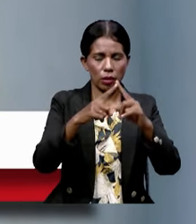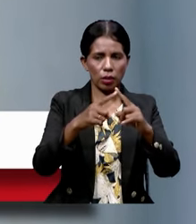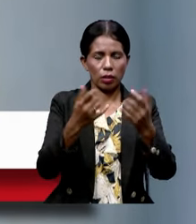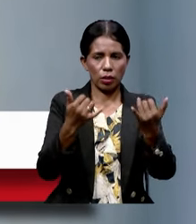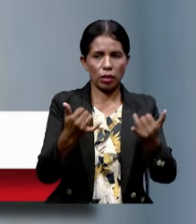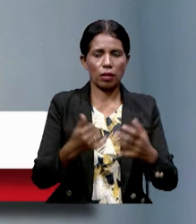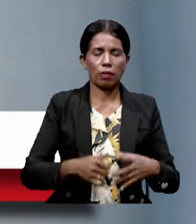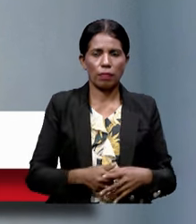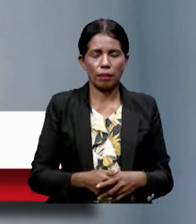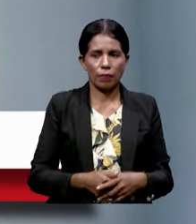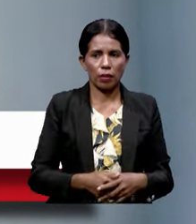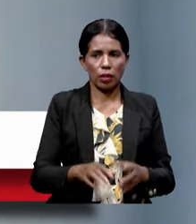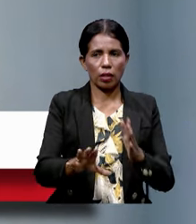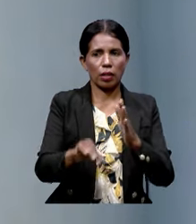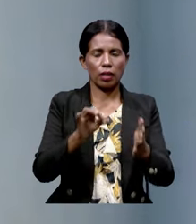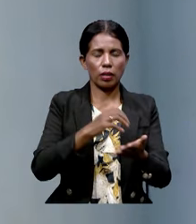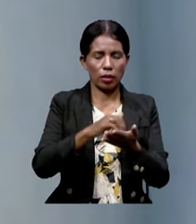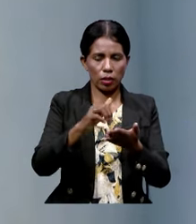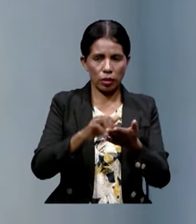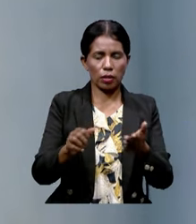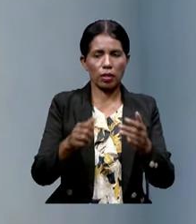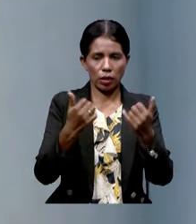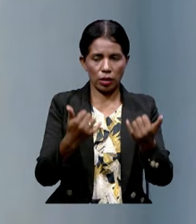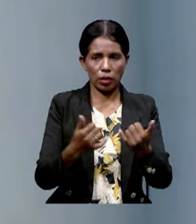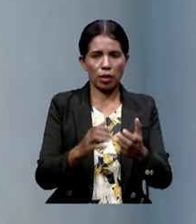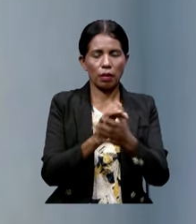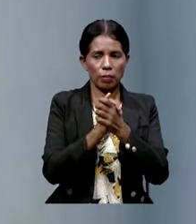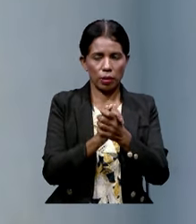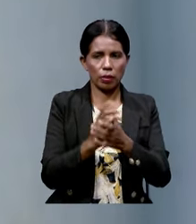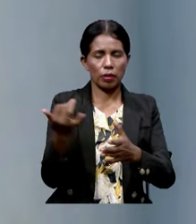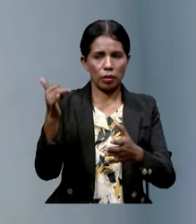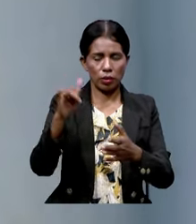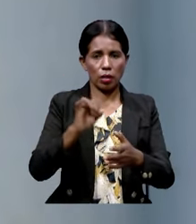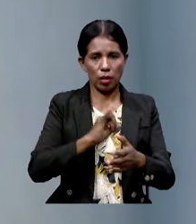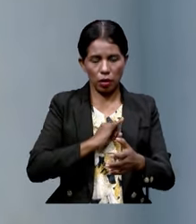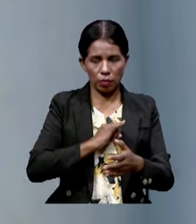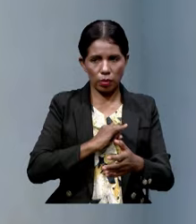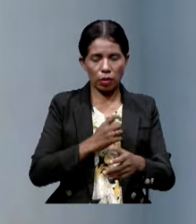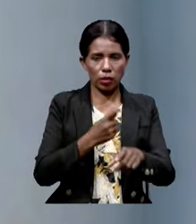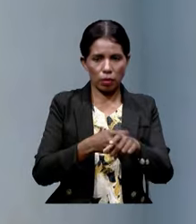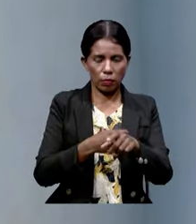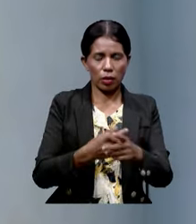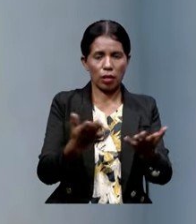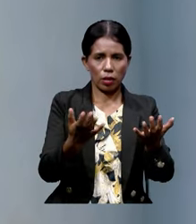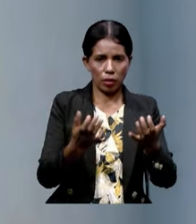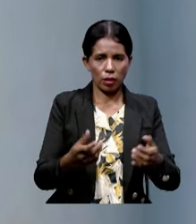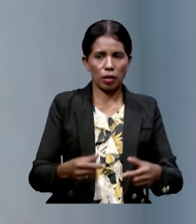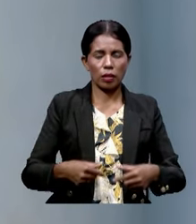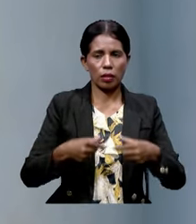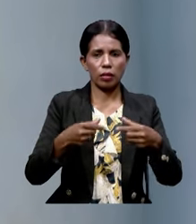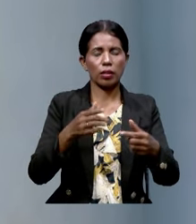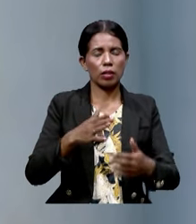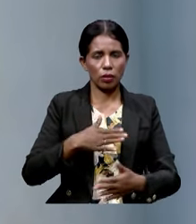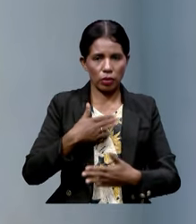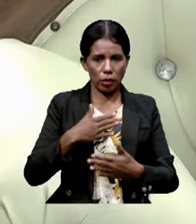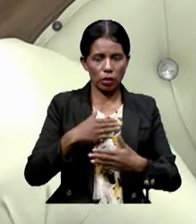Sira, retam licenciamento. Né, nebe, parabéns para Sira e almoço ao mesmo tempo a cara. Aprecia,